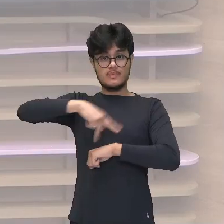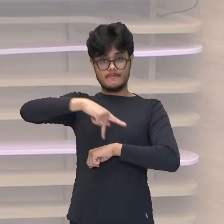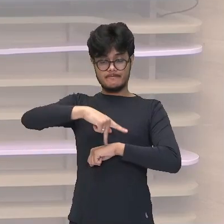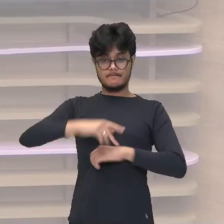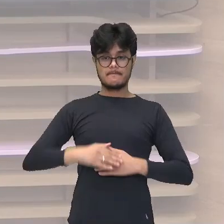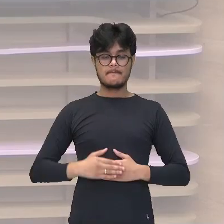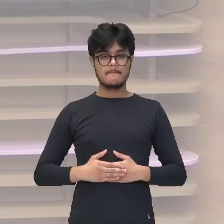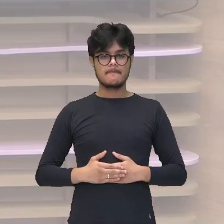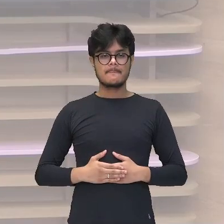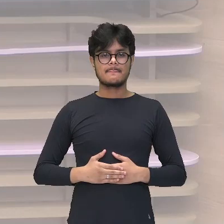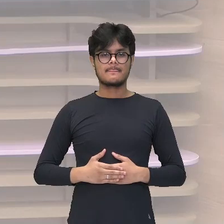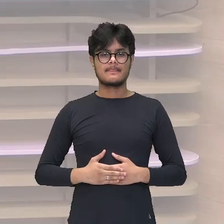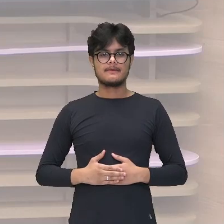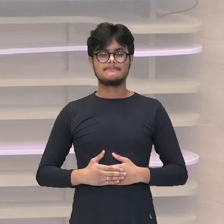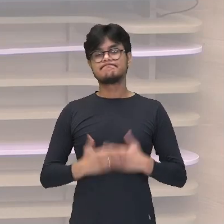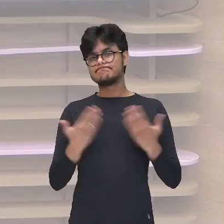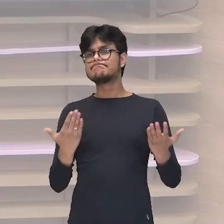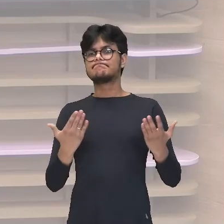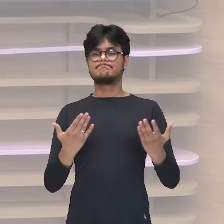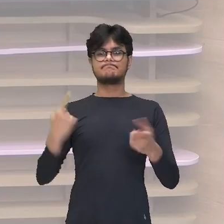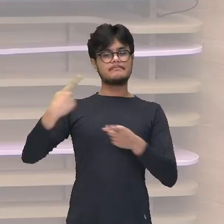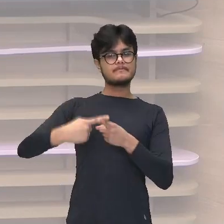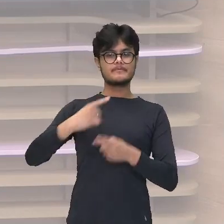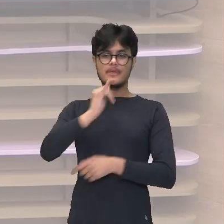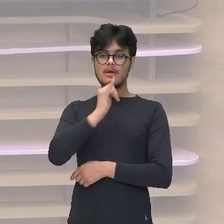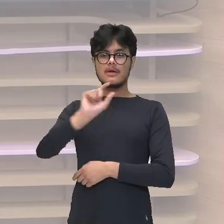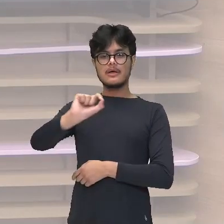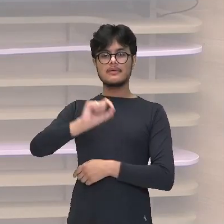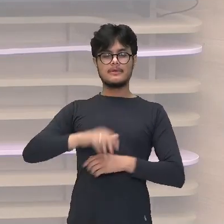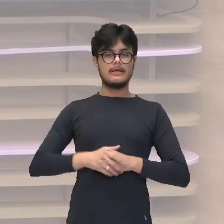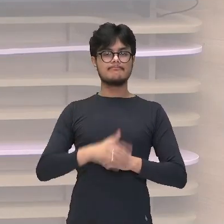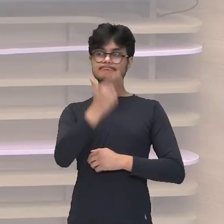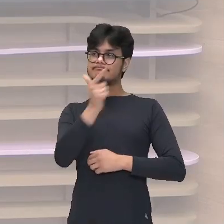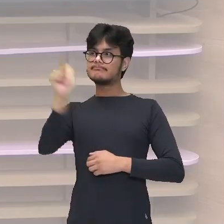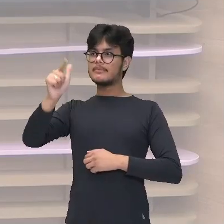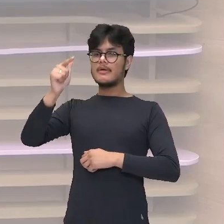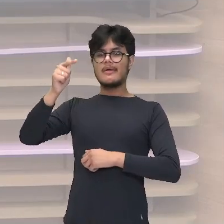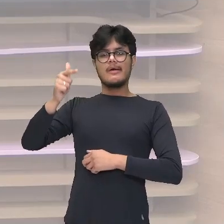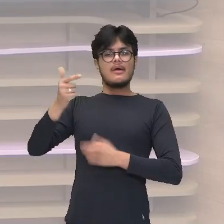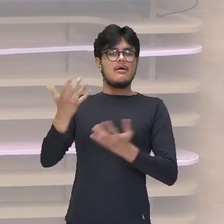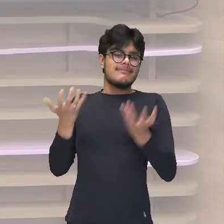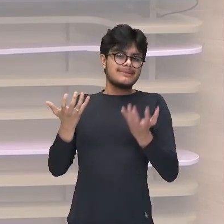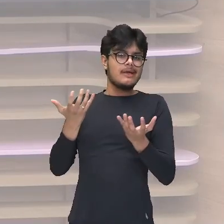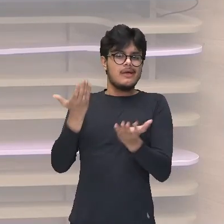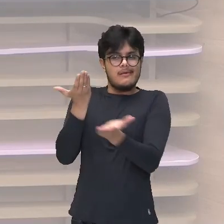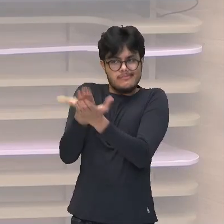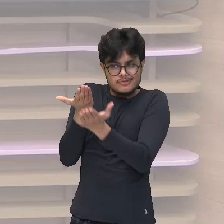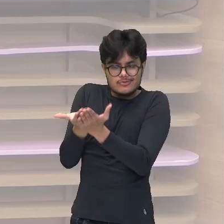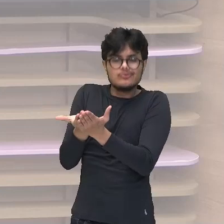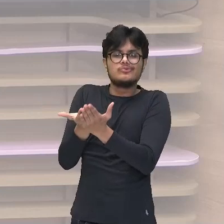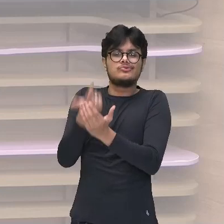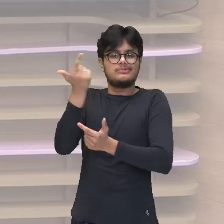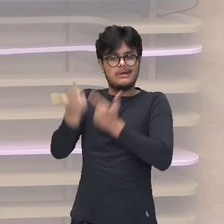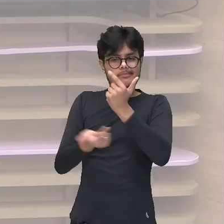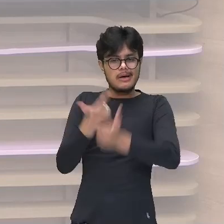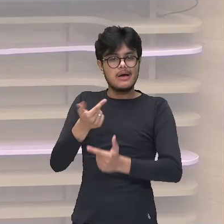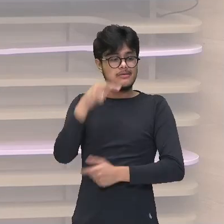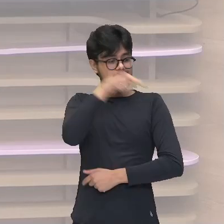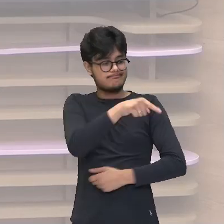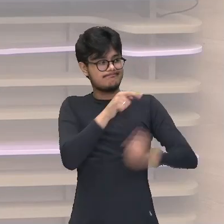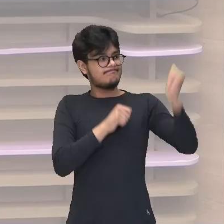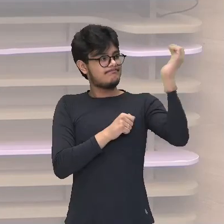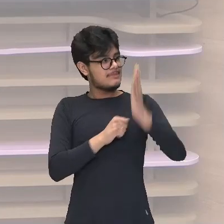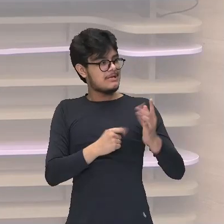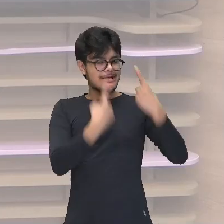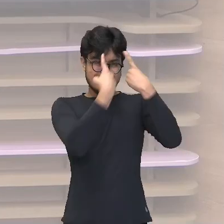Que podem ser falta de oportunidades de emprego, questão do estudo, a violência também é um outro fator, né, que faz